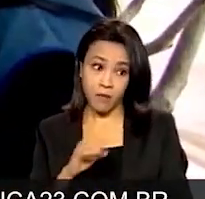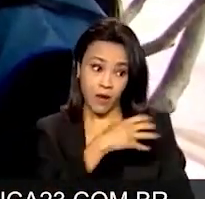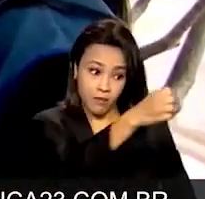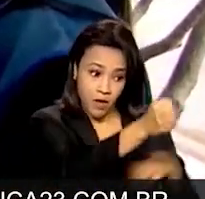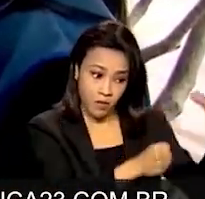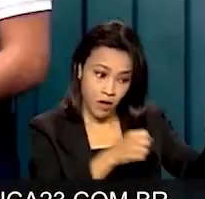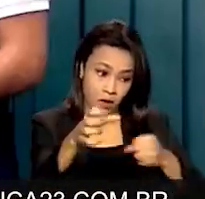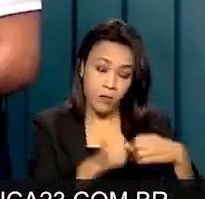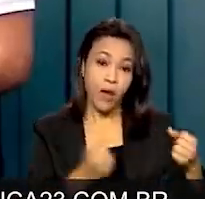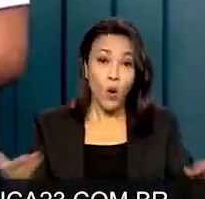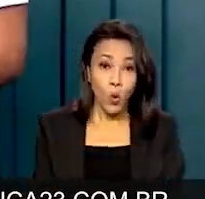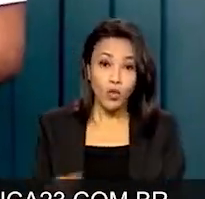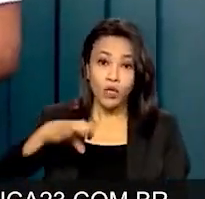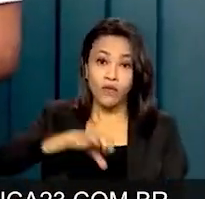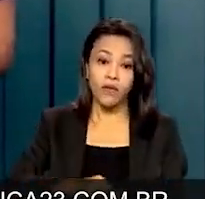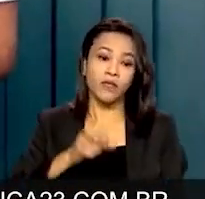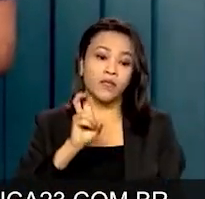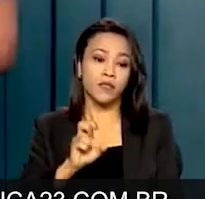são